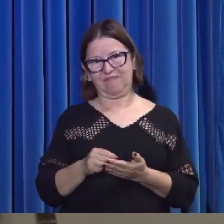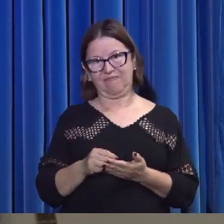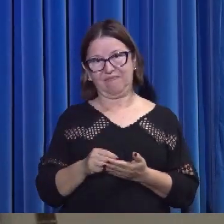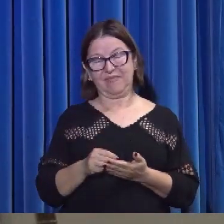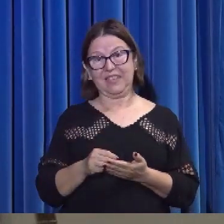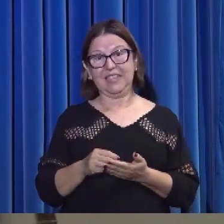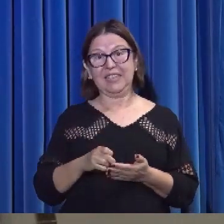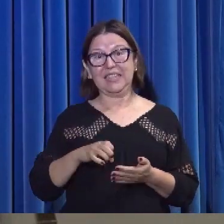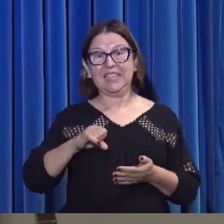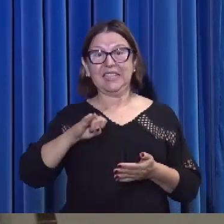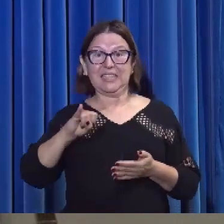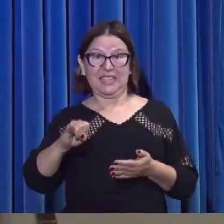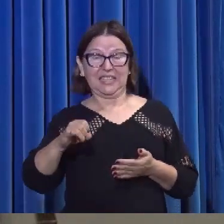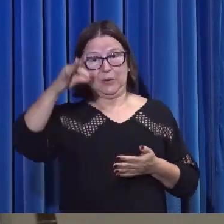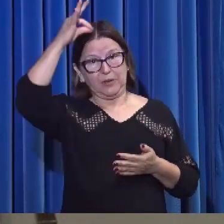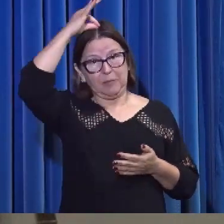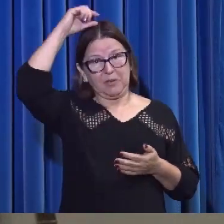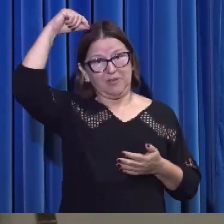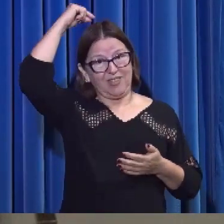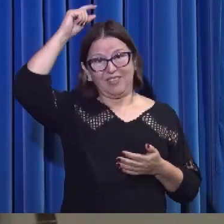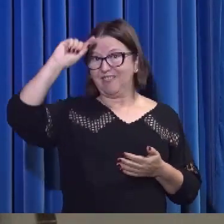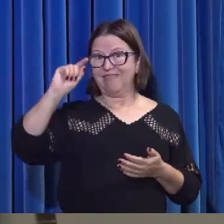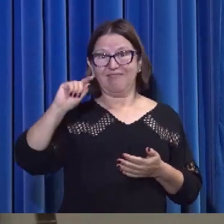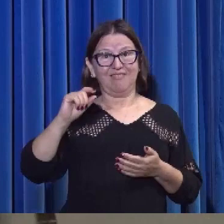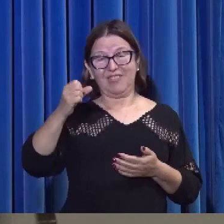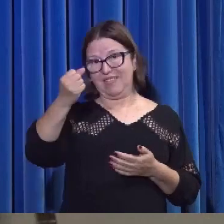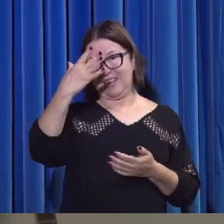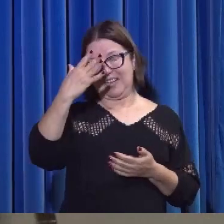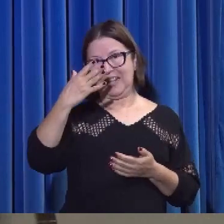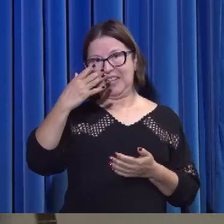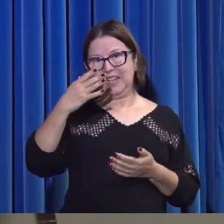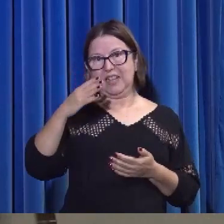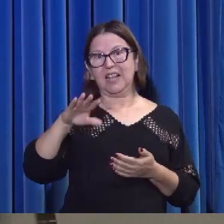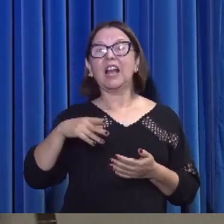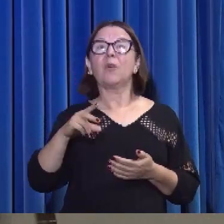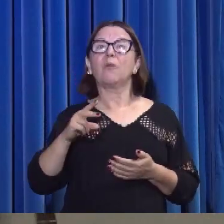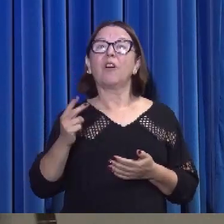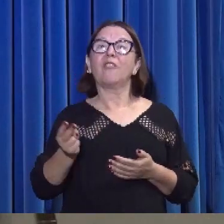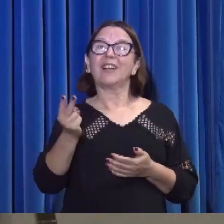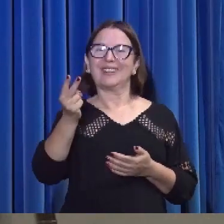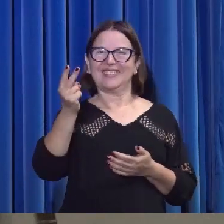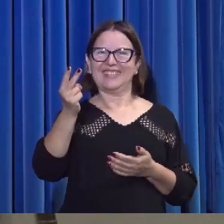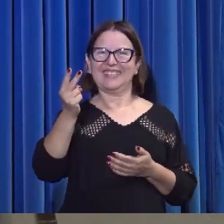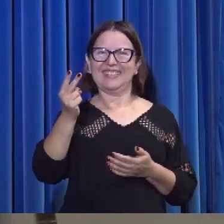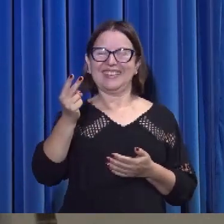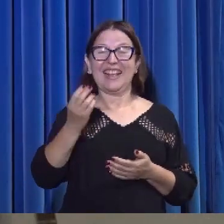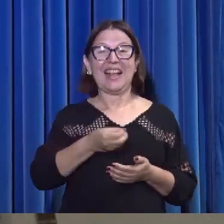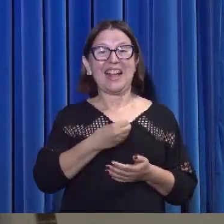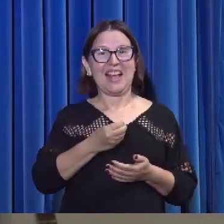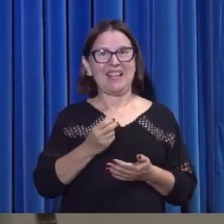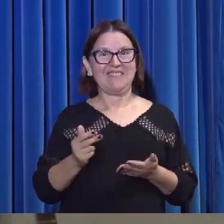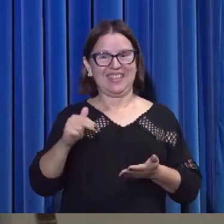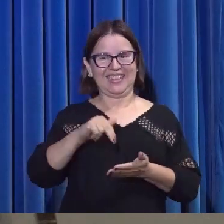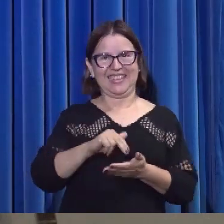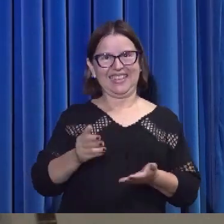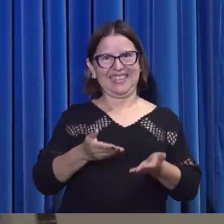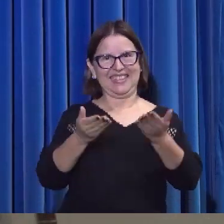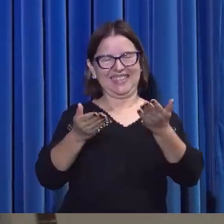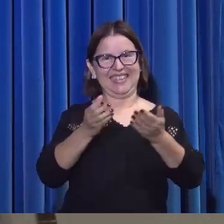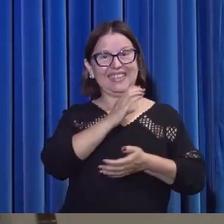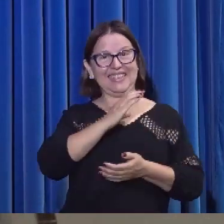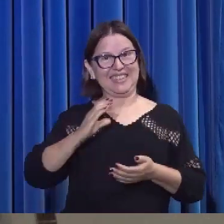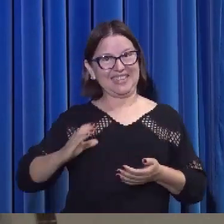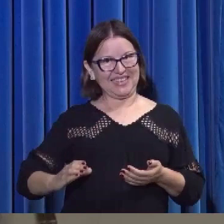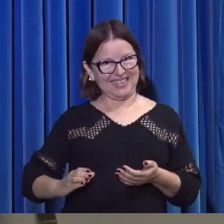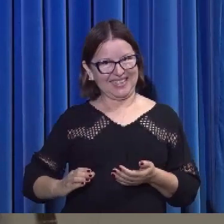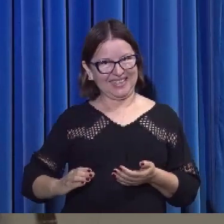de Deus. E que valor é esse? O valor da vida ressurreta de Cristo habitando nele, conforme